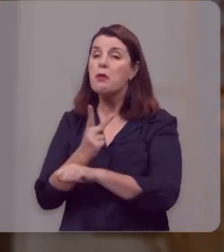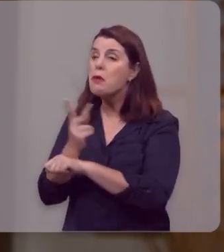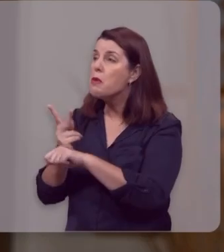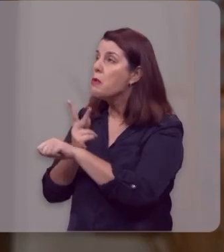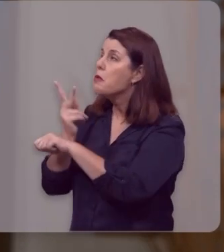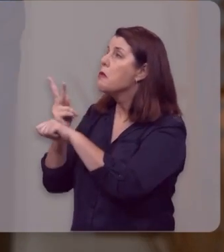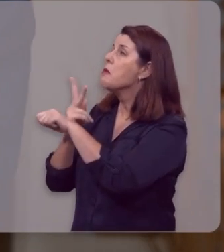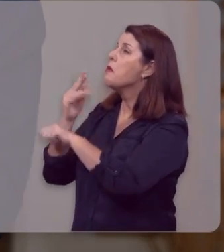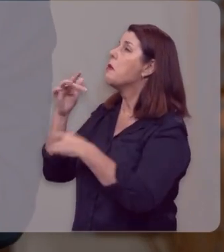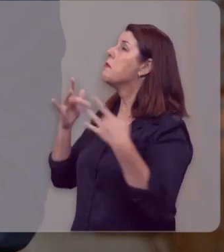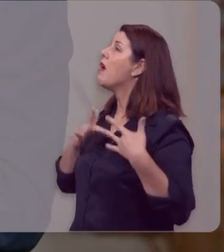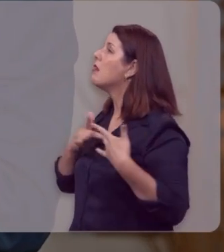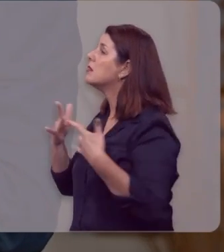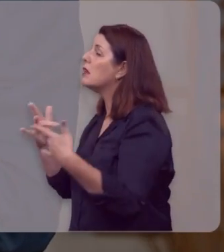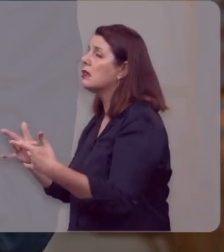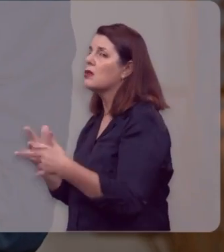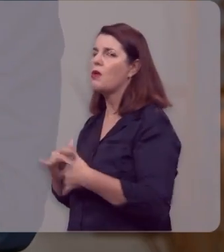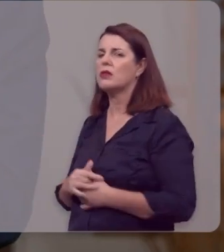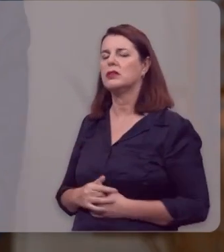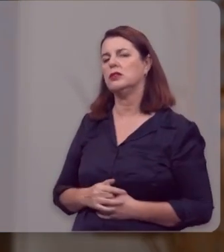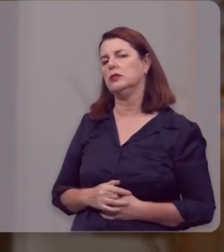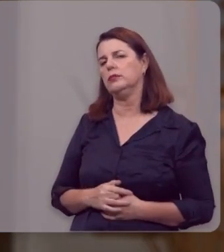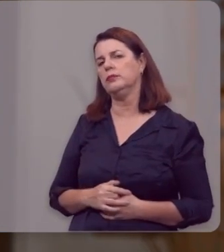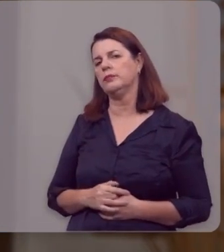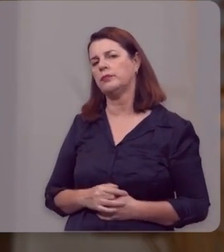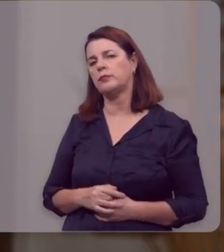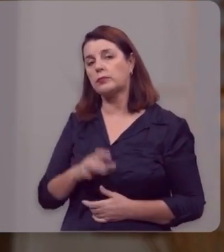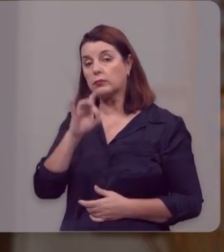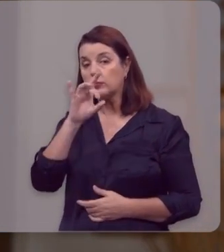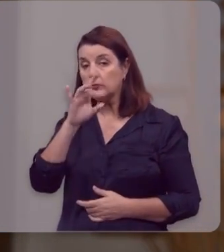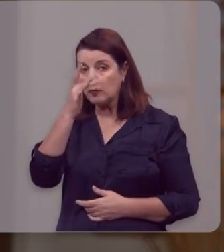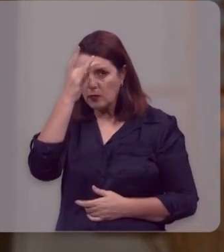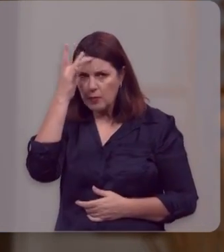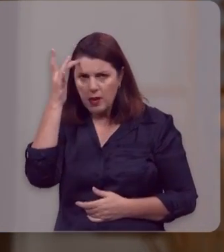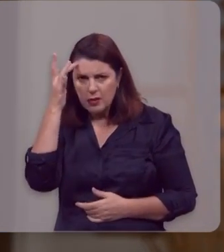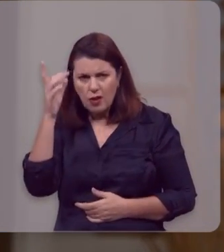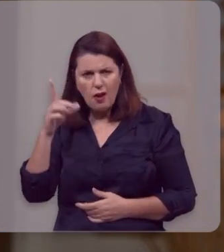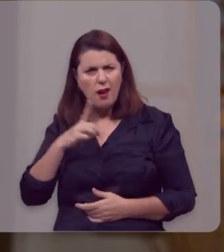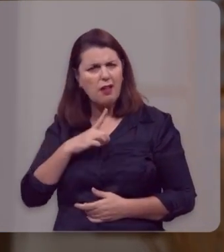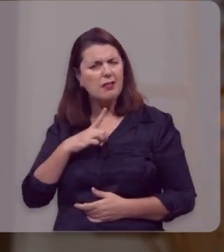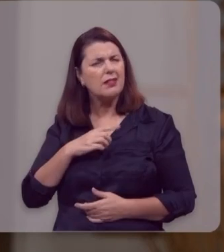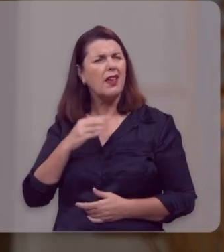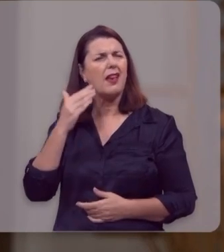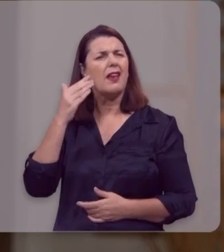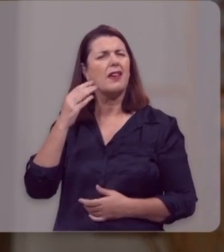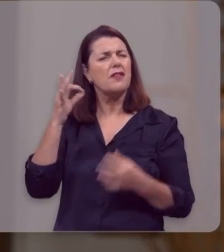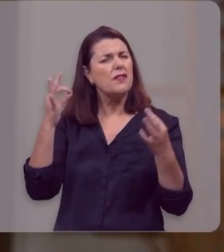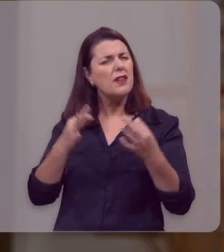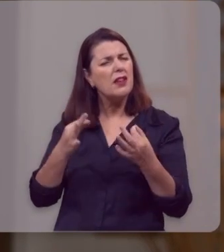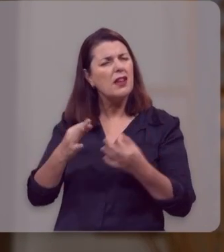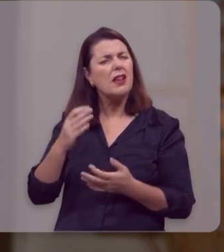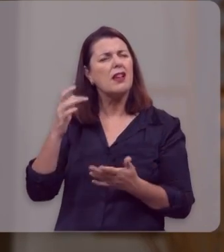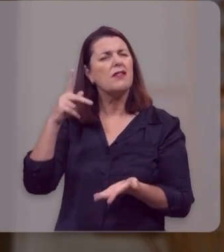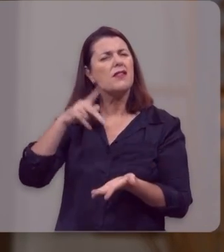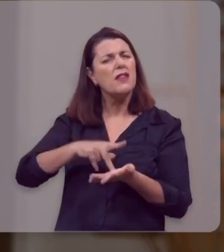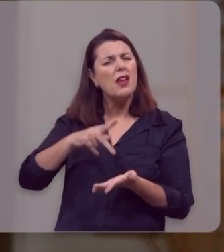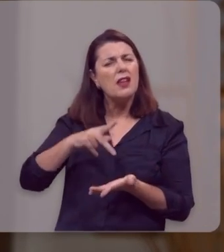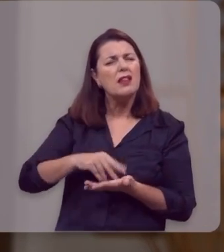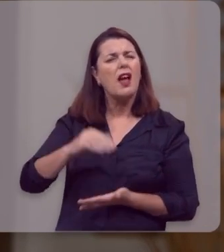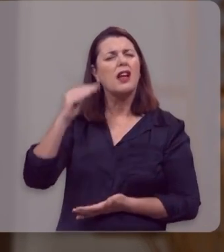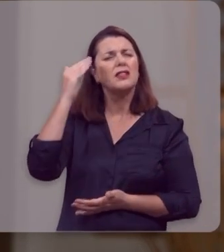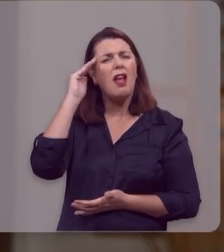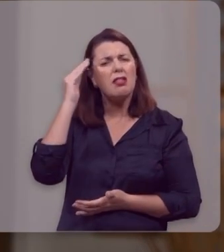buscando misericórdia. Só aquele que está verdadeiramente cônscio do seu pecado, das